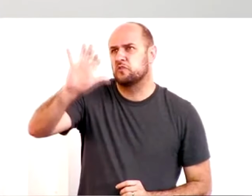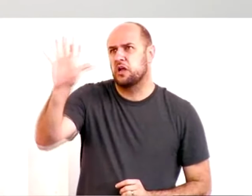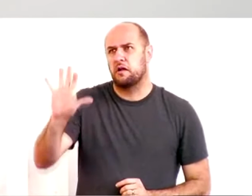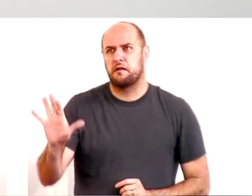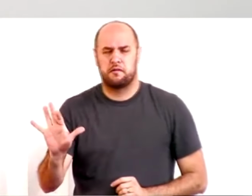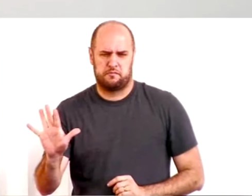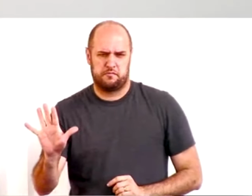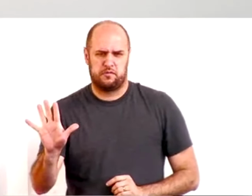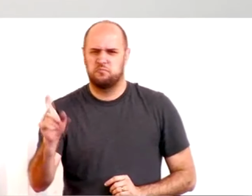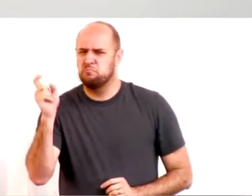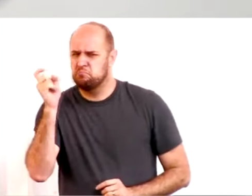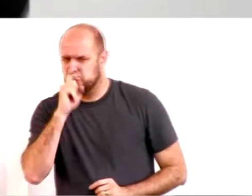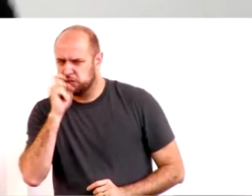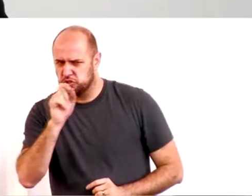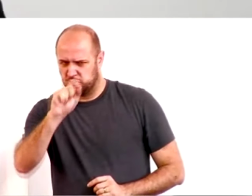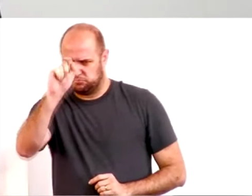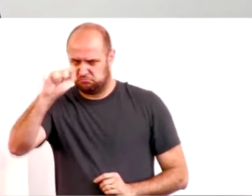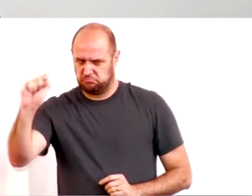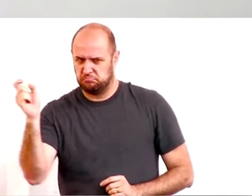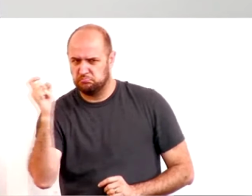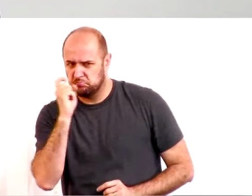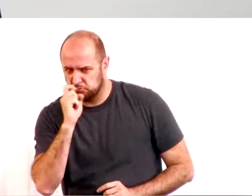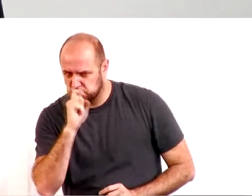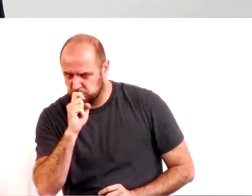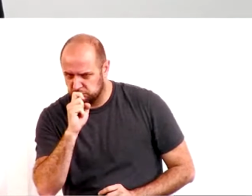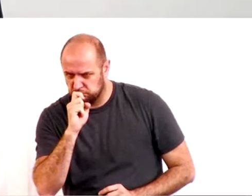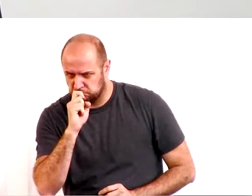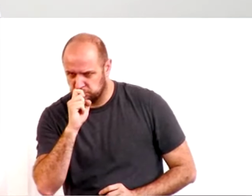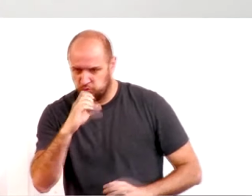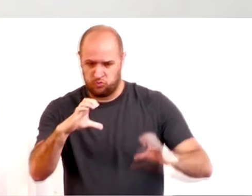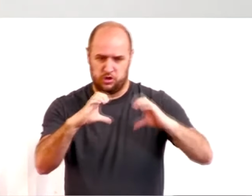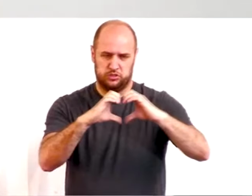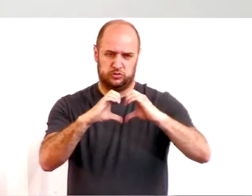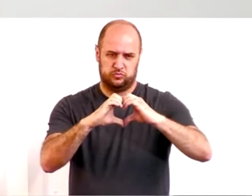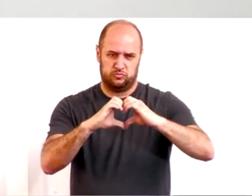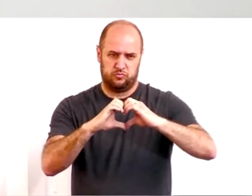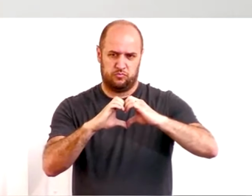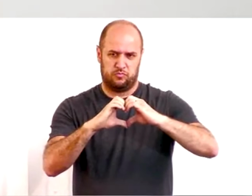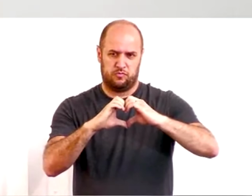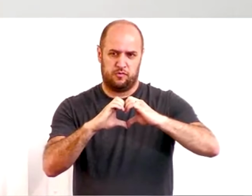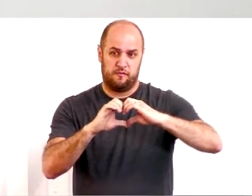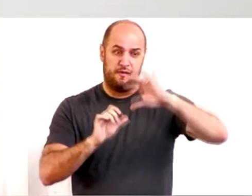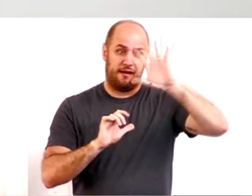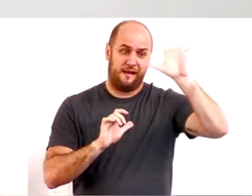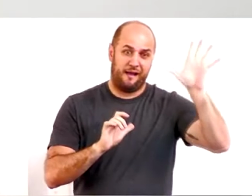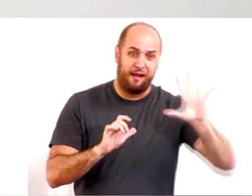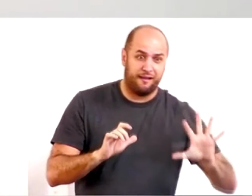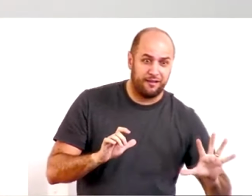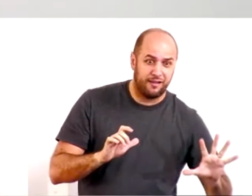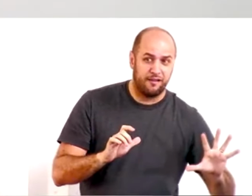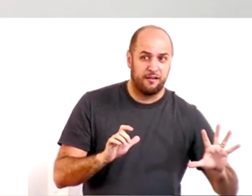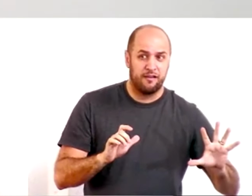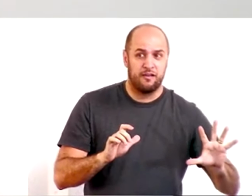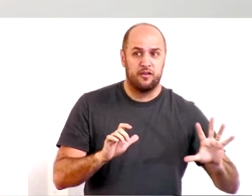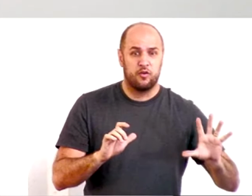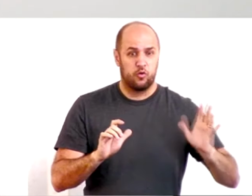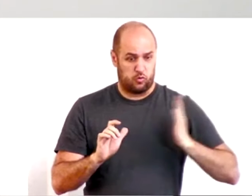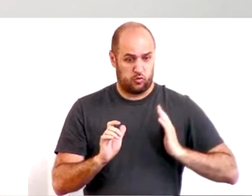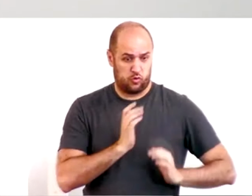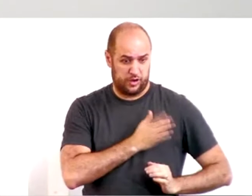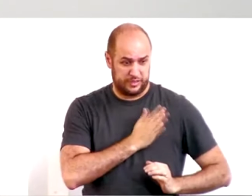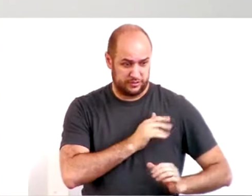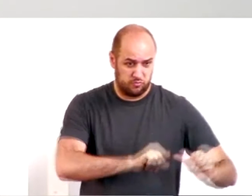eu tiver mentiras, pelo auxílio de Cristo, no nosso